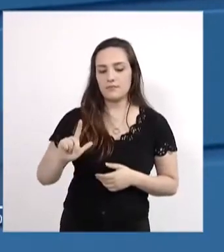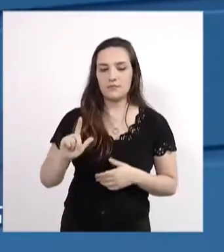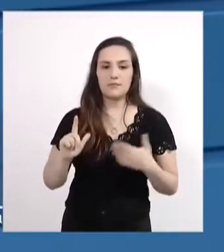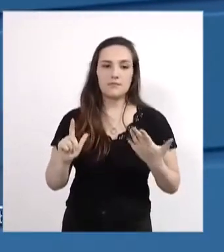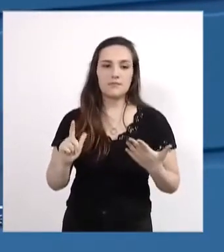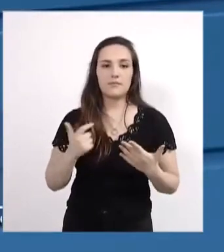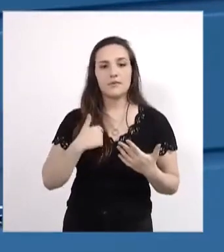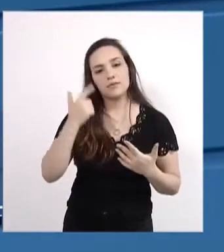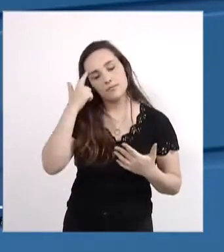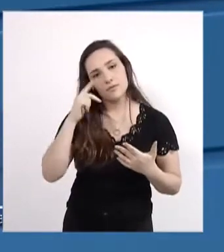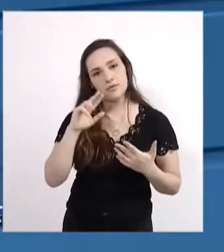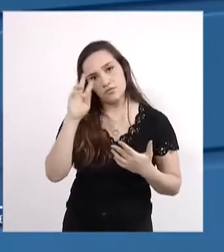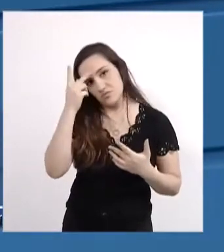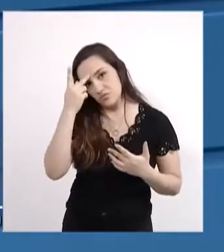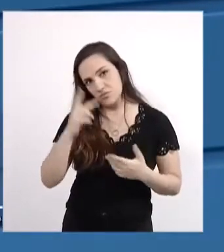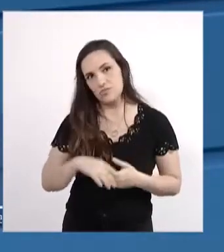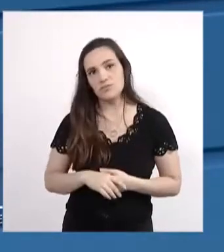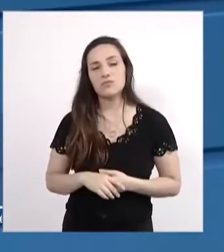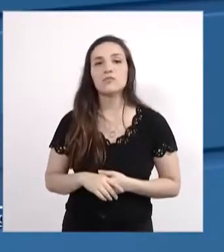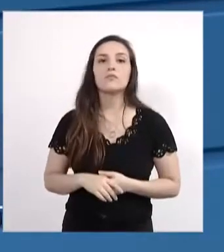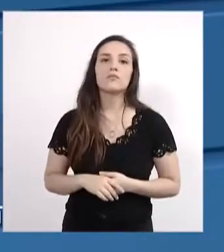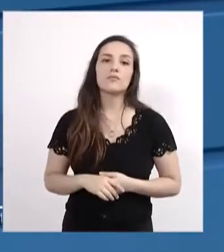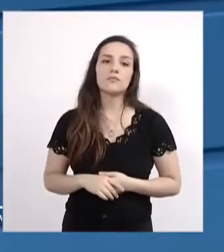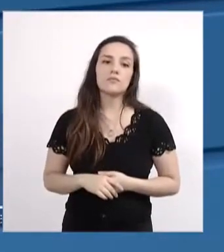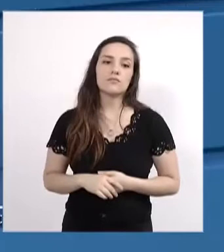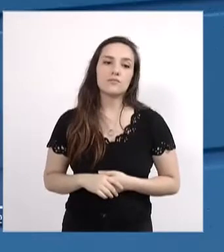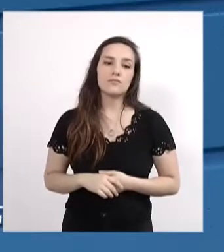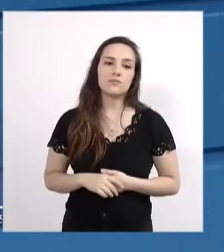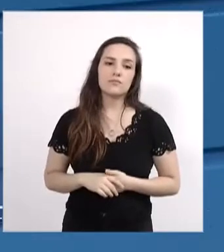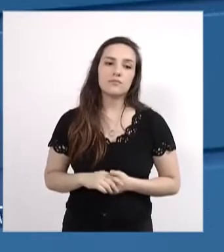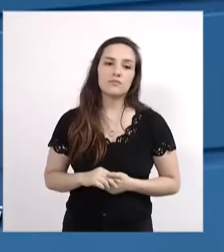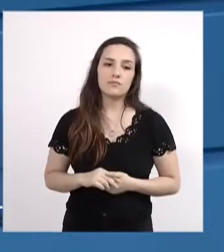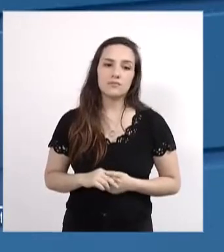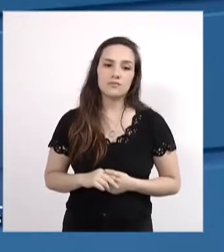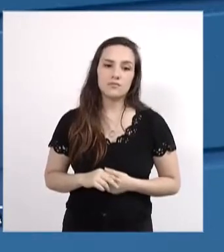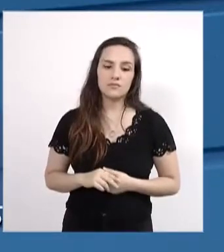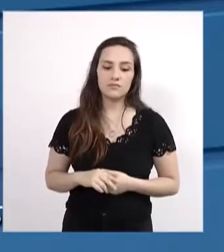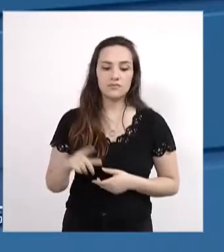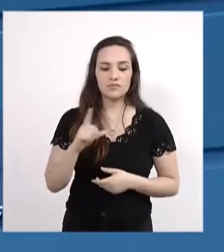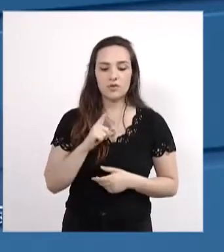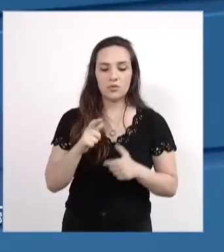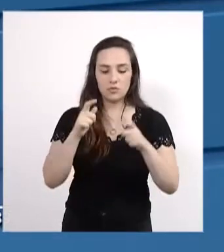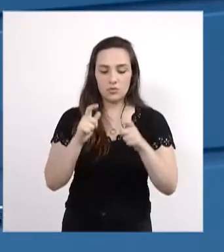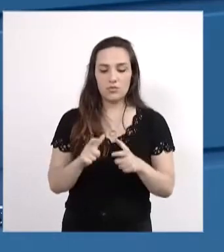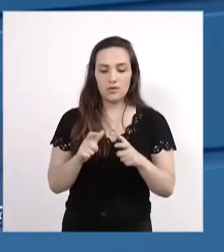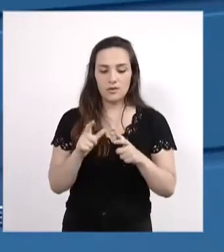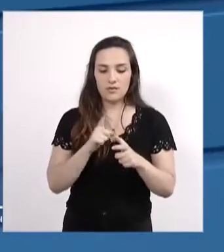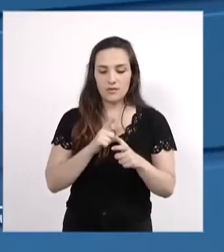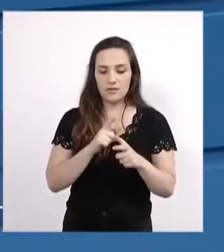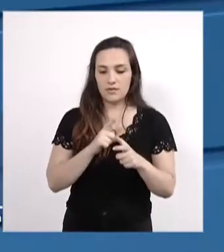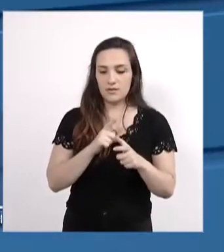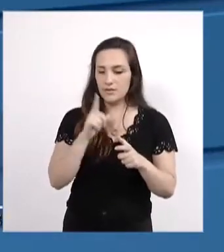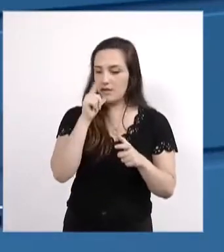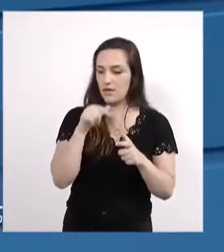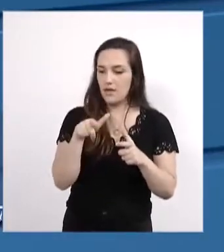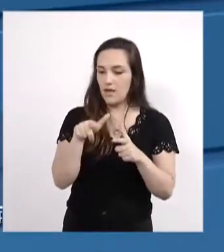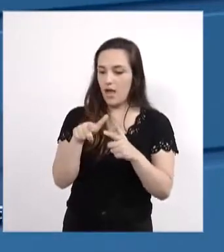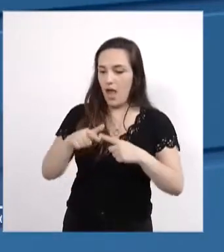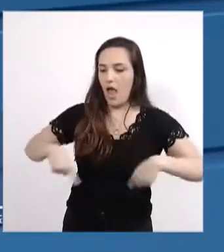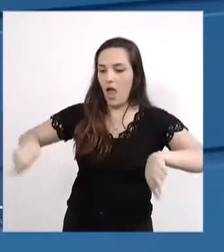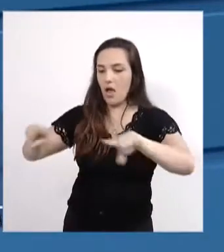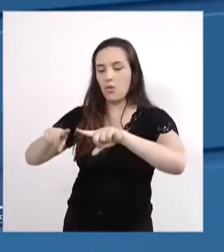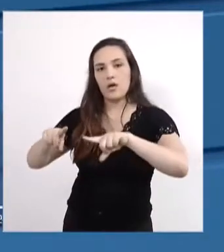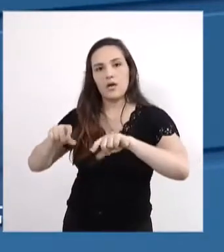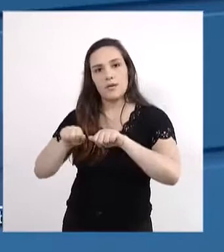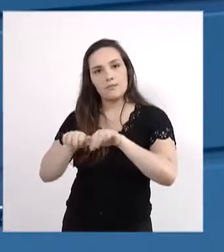está enganado. Existe um tal de perímetro que tem 2 bacias. Uma vai para o Paraná e